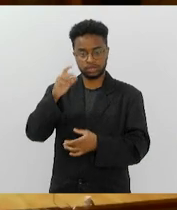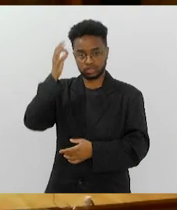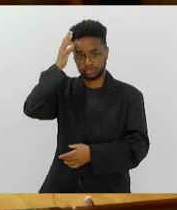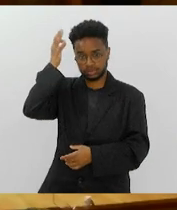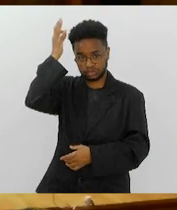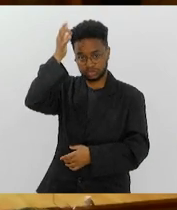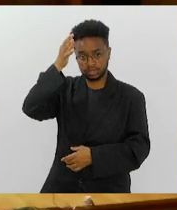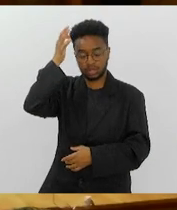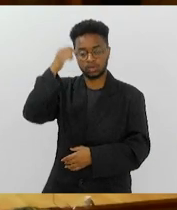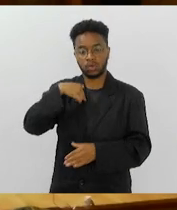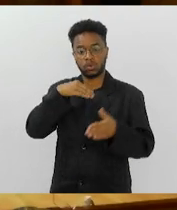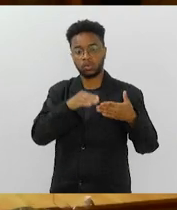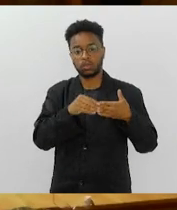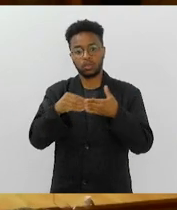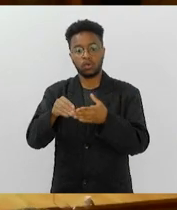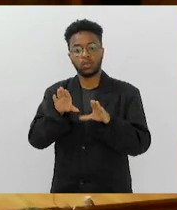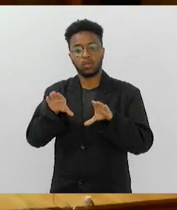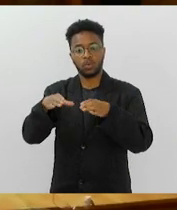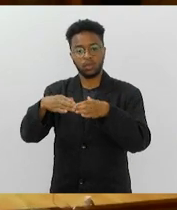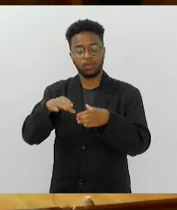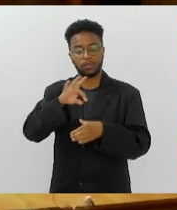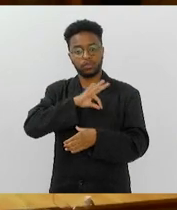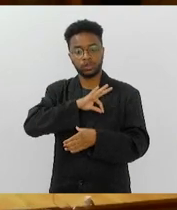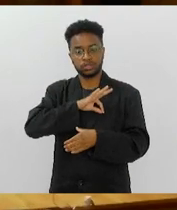Companhia Independente de Policiamento Escolar do Estado.